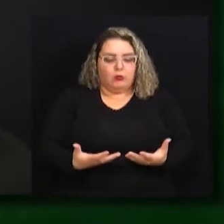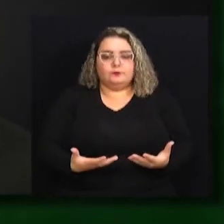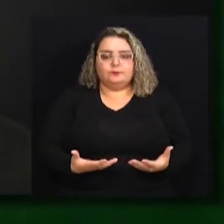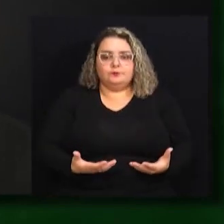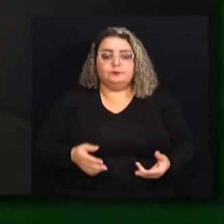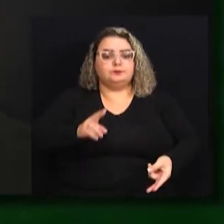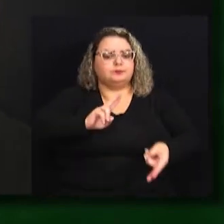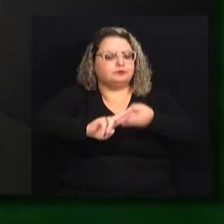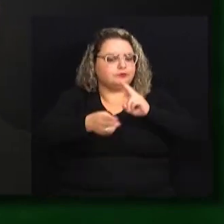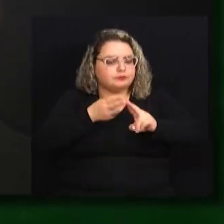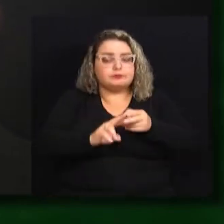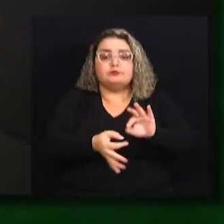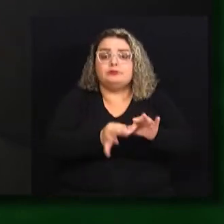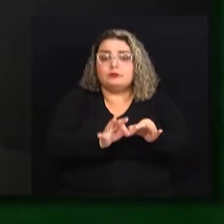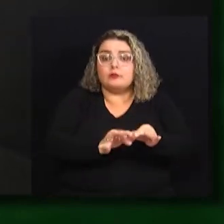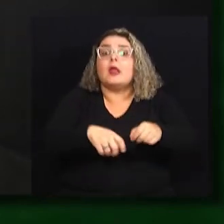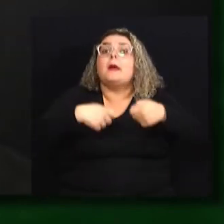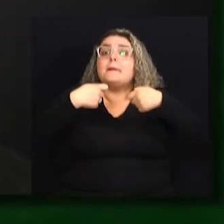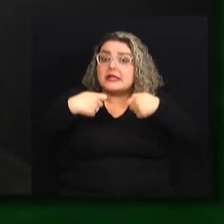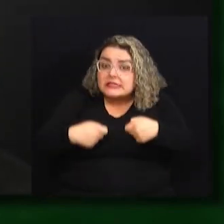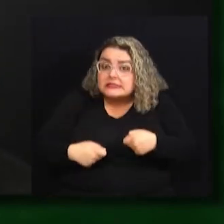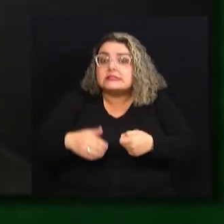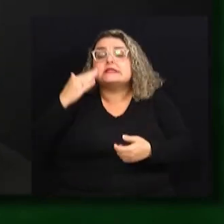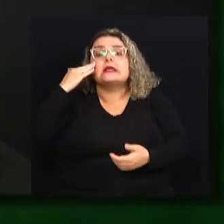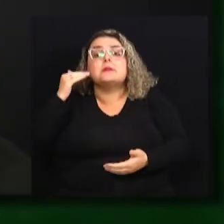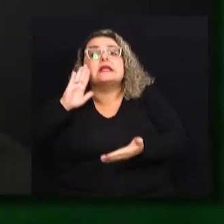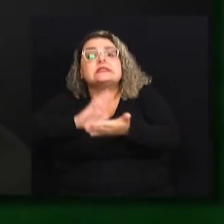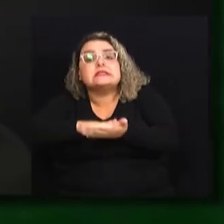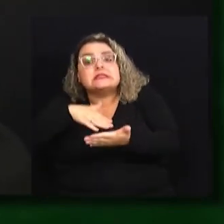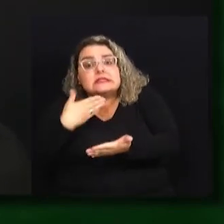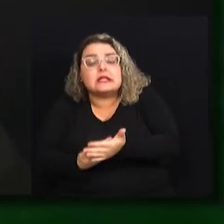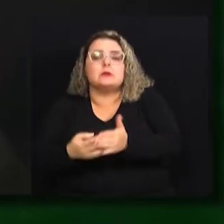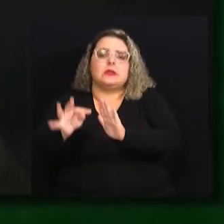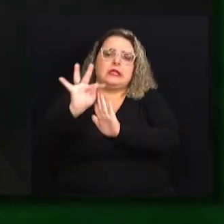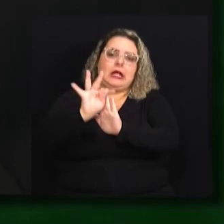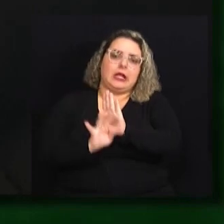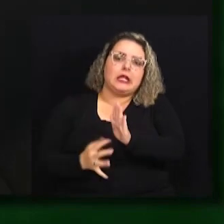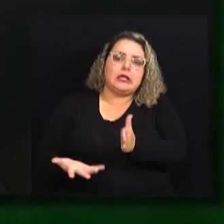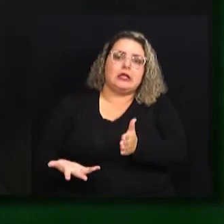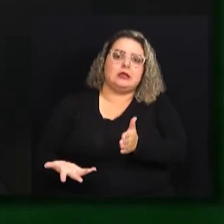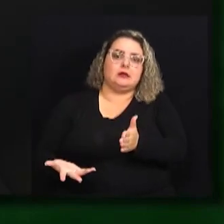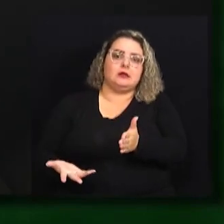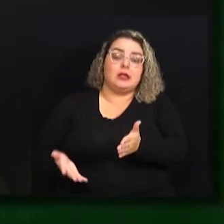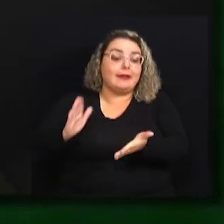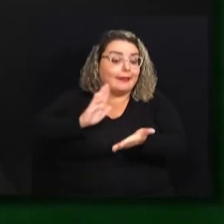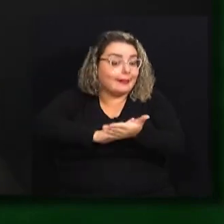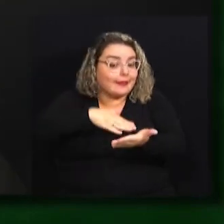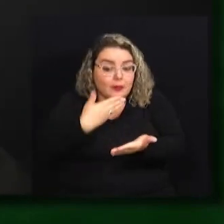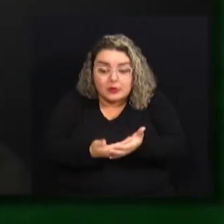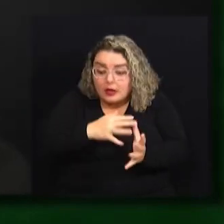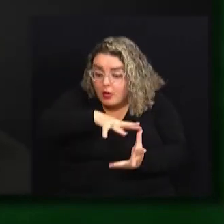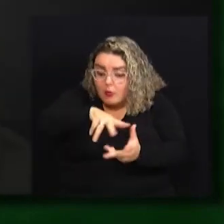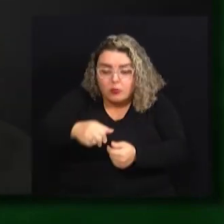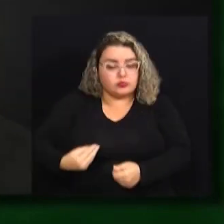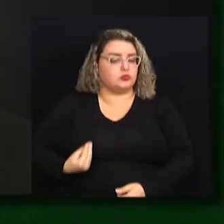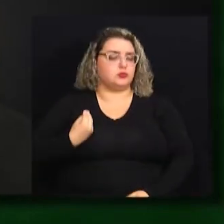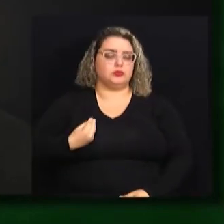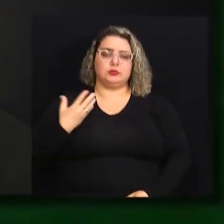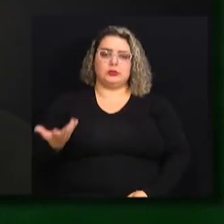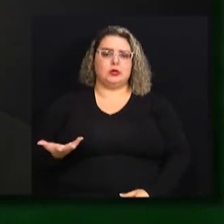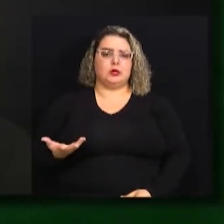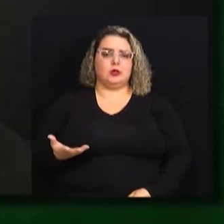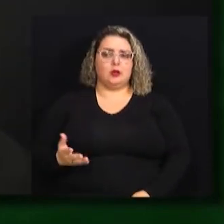nossa reportagem aqui no quadro de Olho na Educação. Olá, é um prazer estar aqui, falar sobre educação, falar sobre um